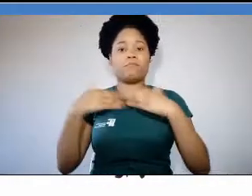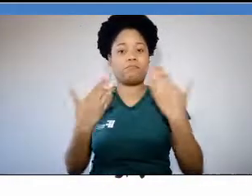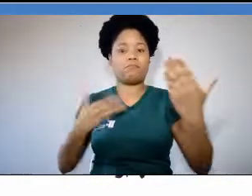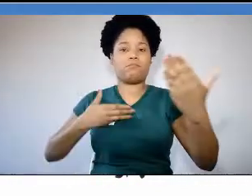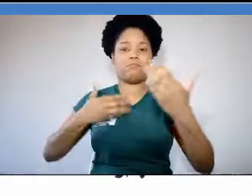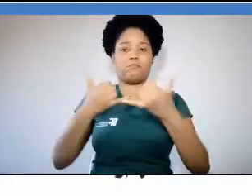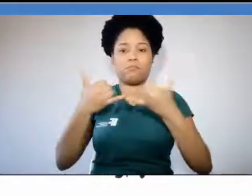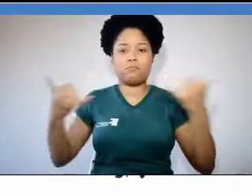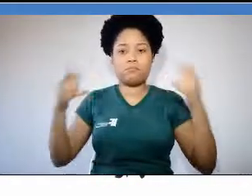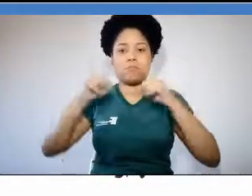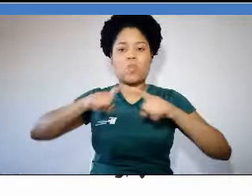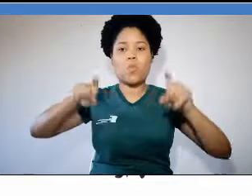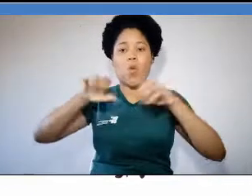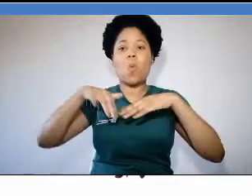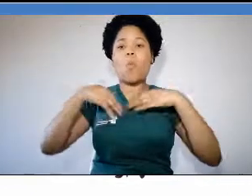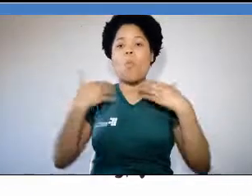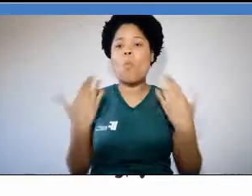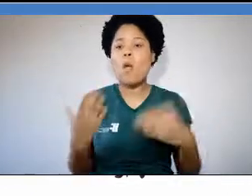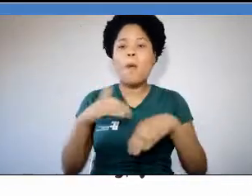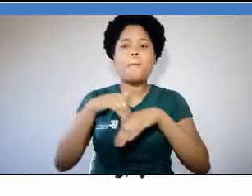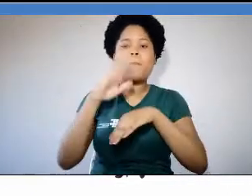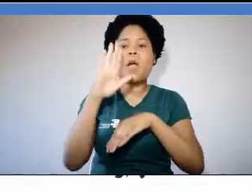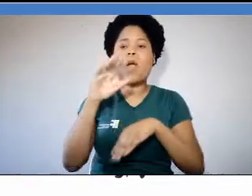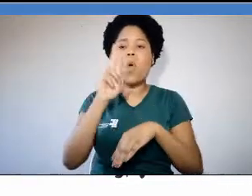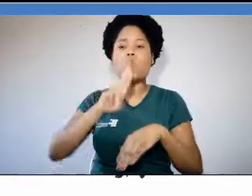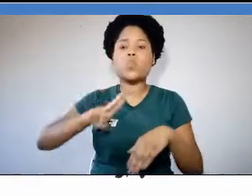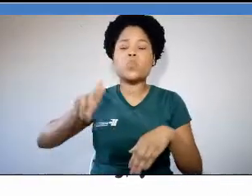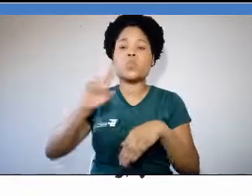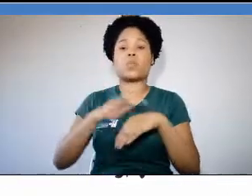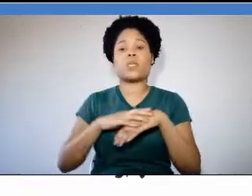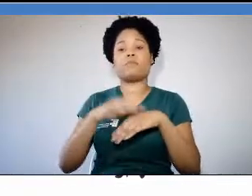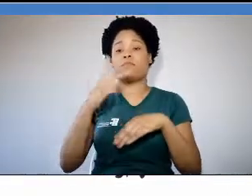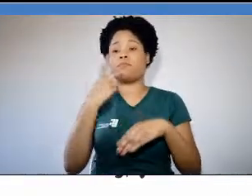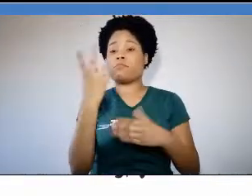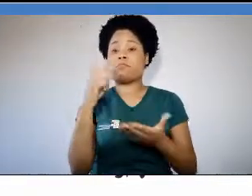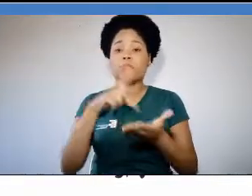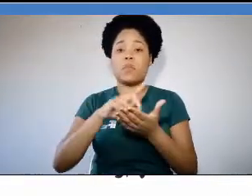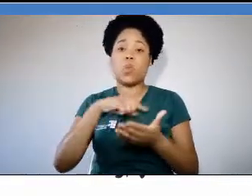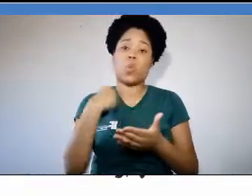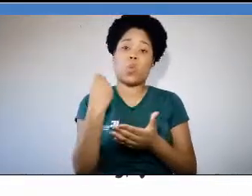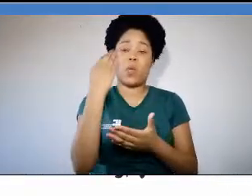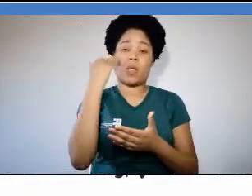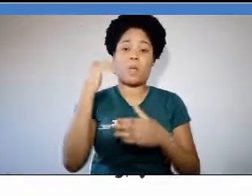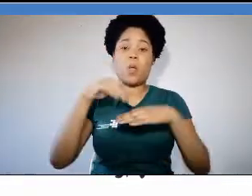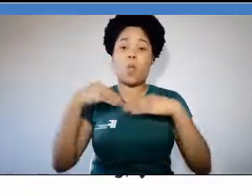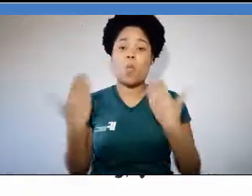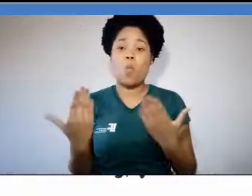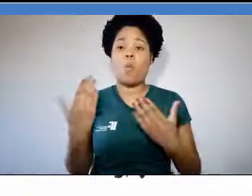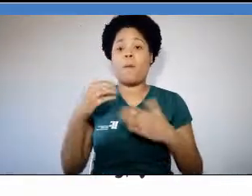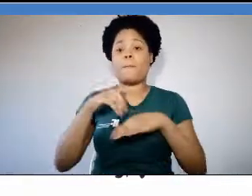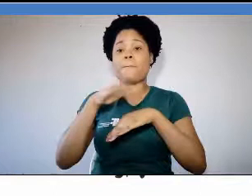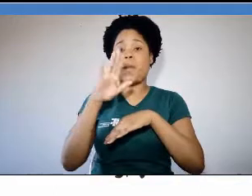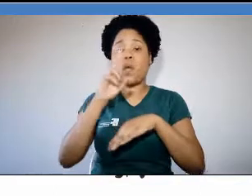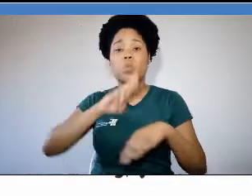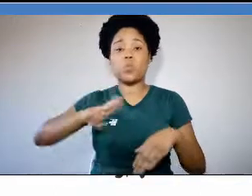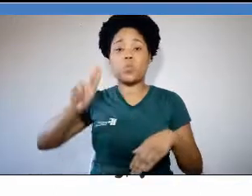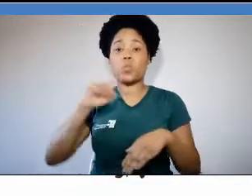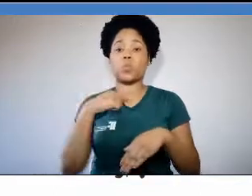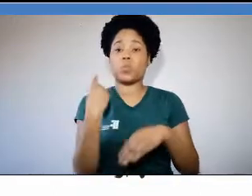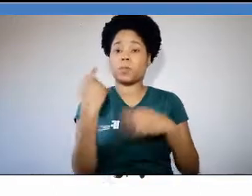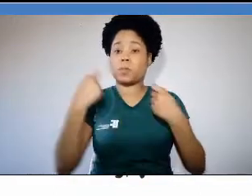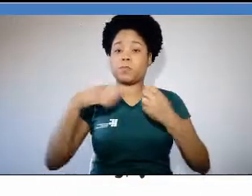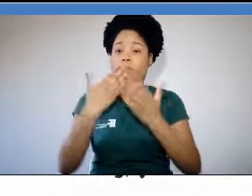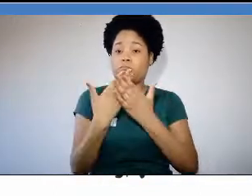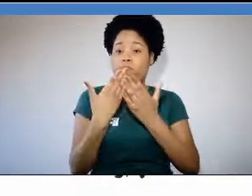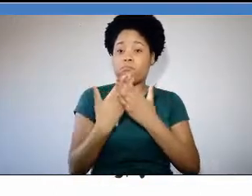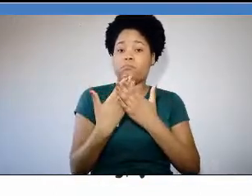gente, em rede de computadores, qual que é o modo mais utilizado? Na verdade, para a gente saber qual que é o modo mais utilizado, a gente tem